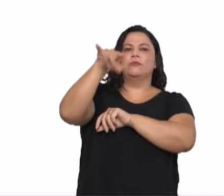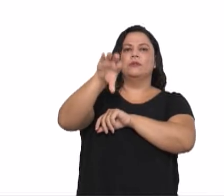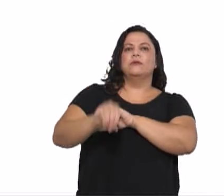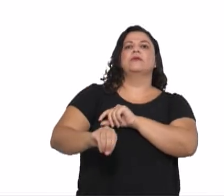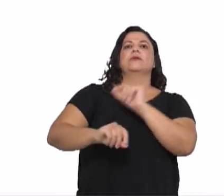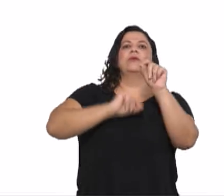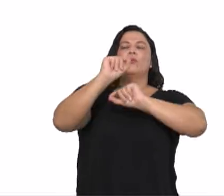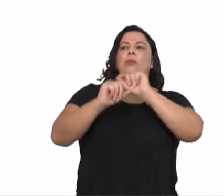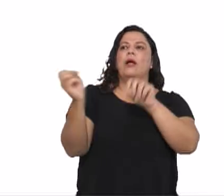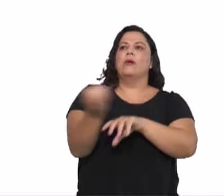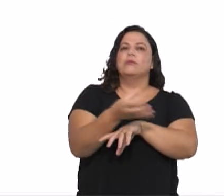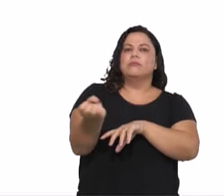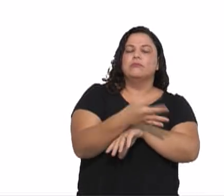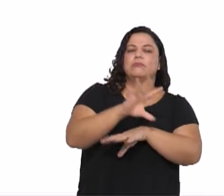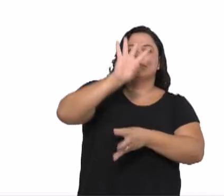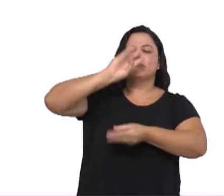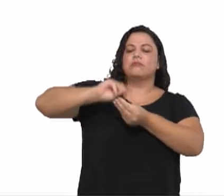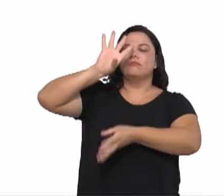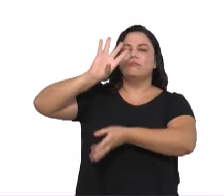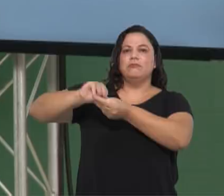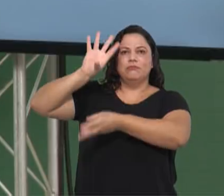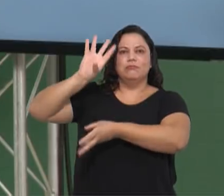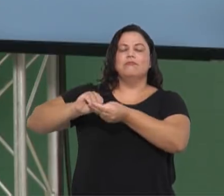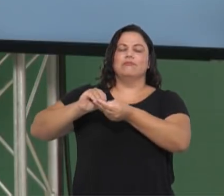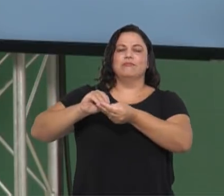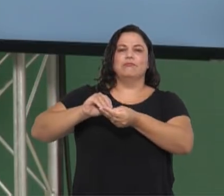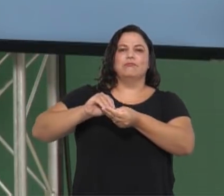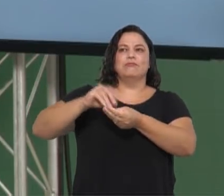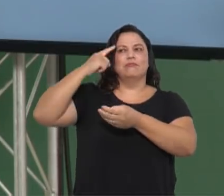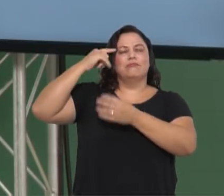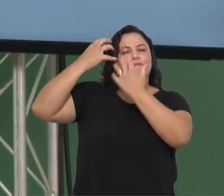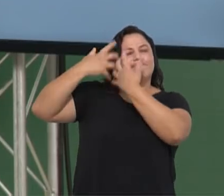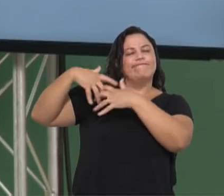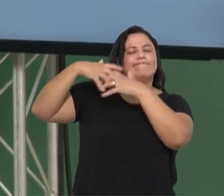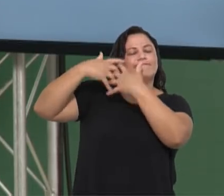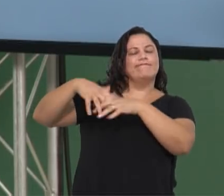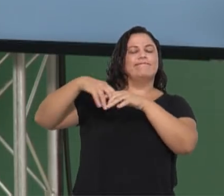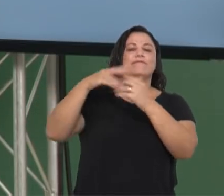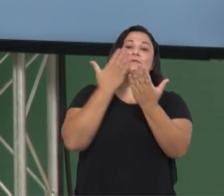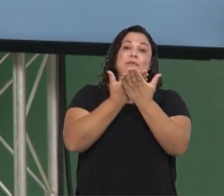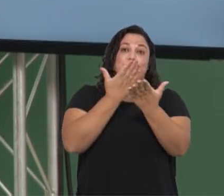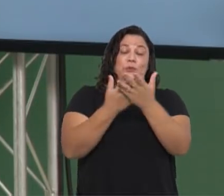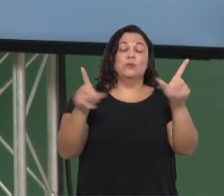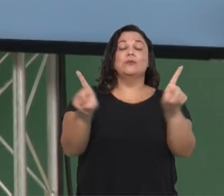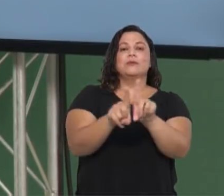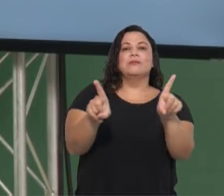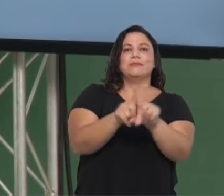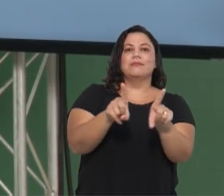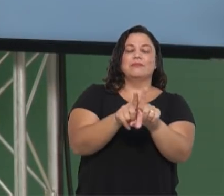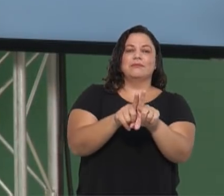nova, redefinimos, né, para trazer à mente, e estudamos também